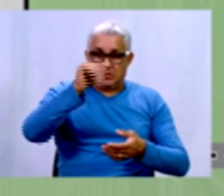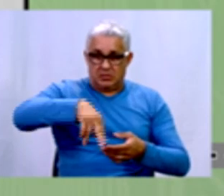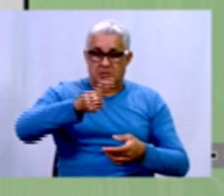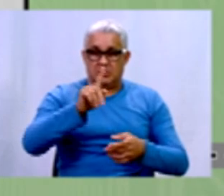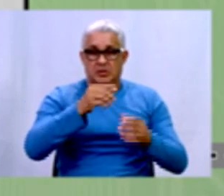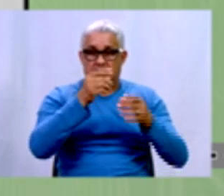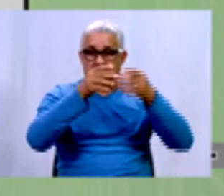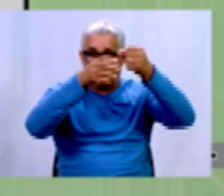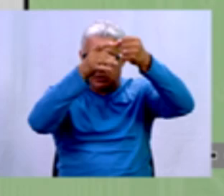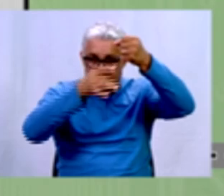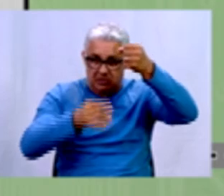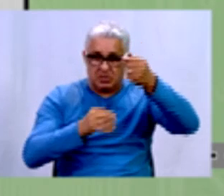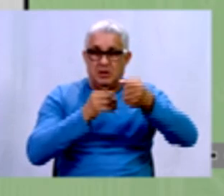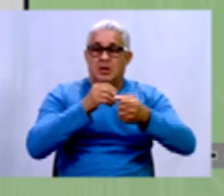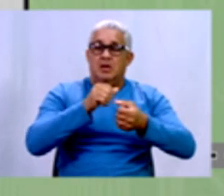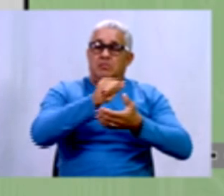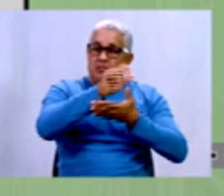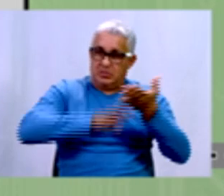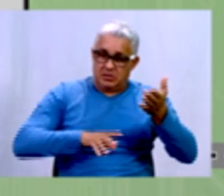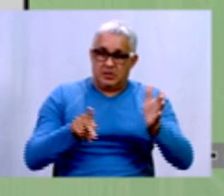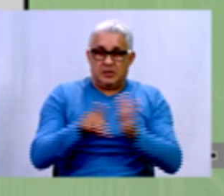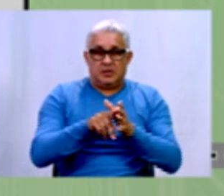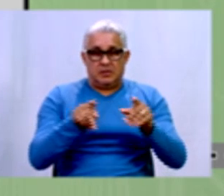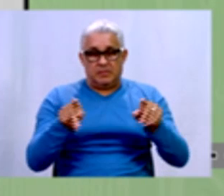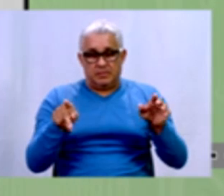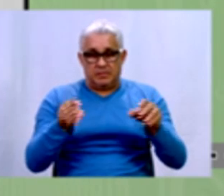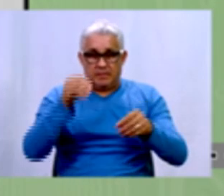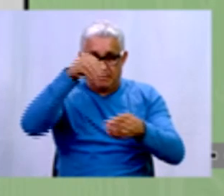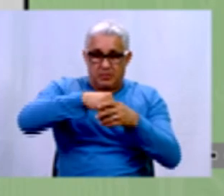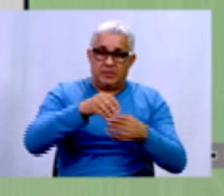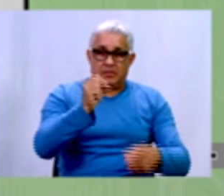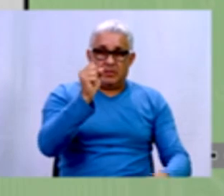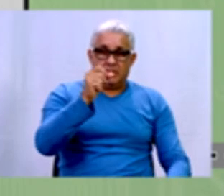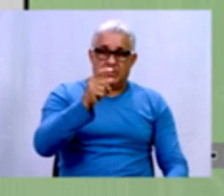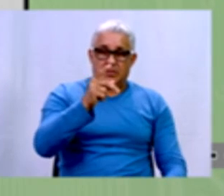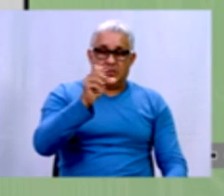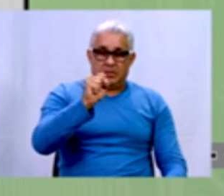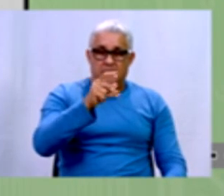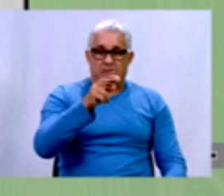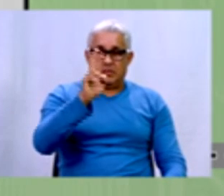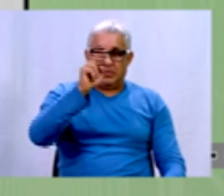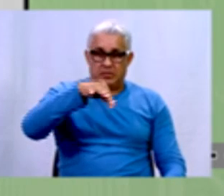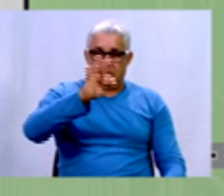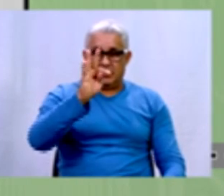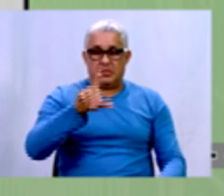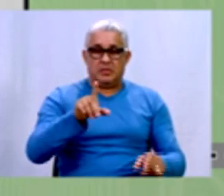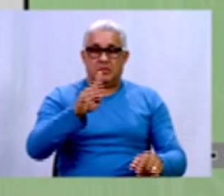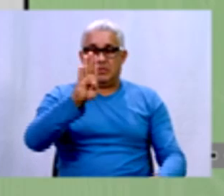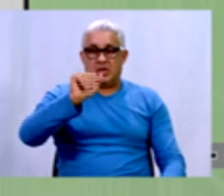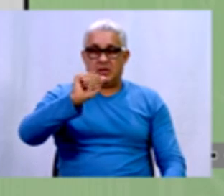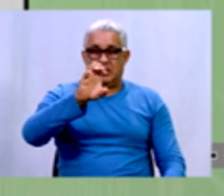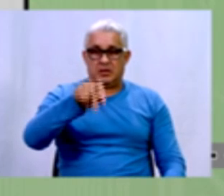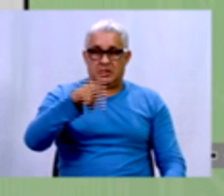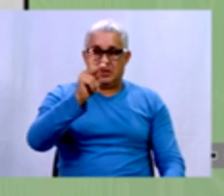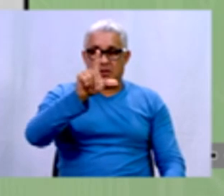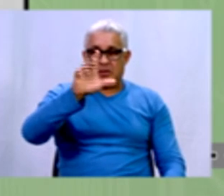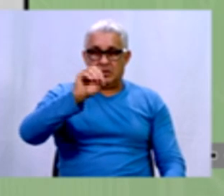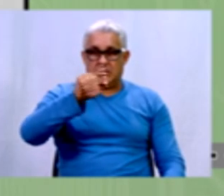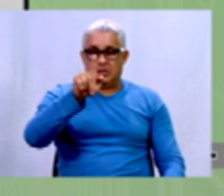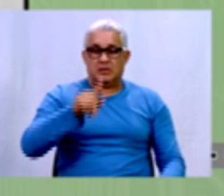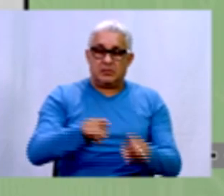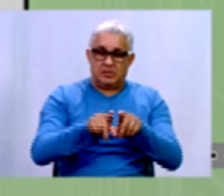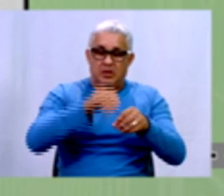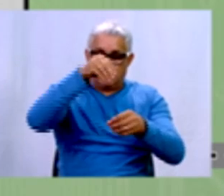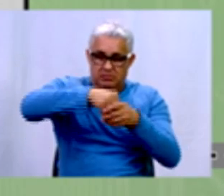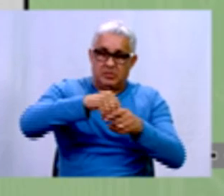as tarefas propriamente dito do Sprint Backlog. Né? Então, o Sprint Backlog são as tarefas que vão ser feitas no sprint, e o